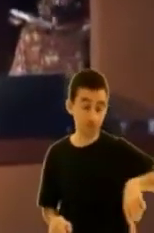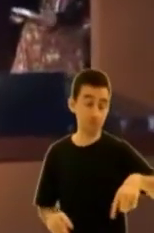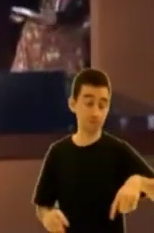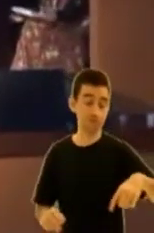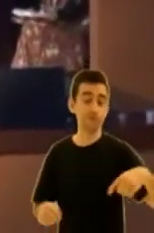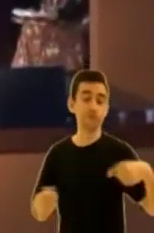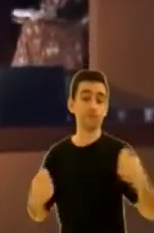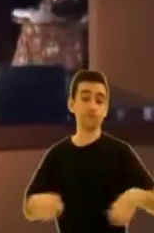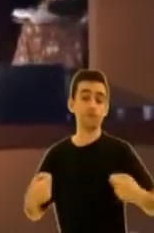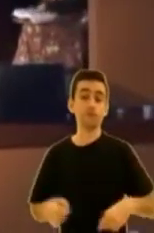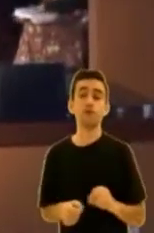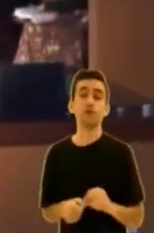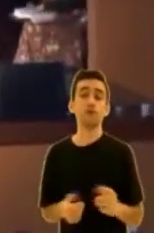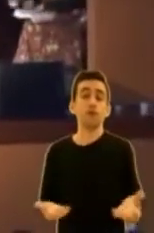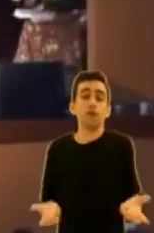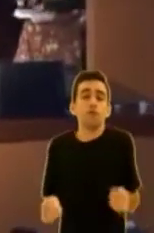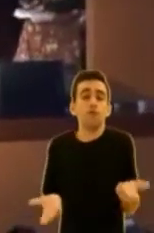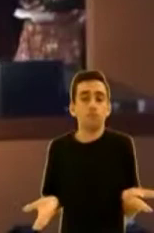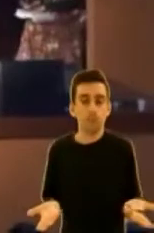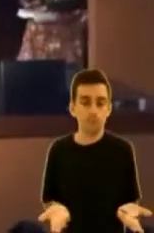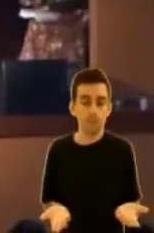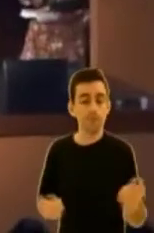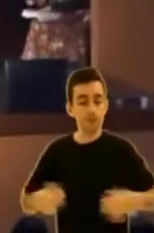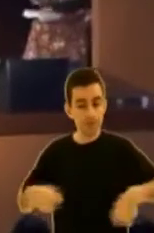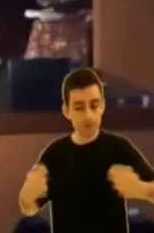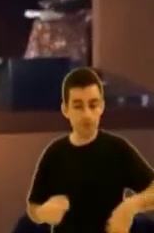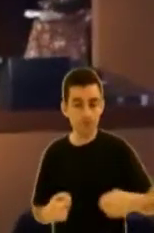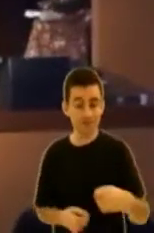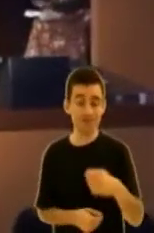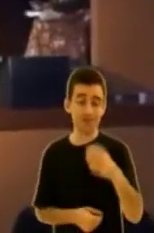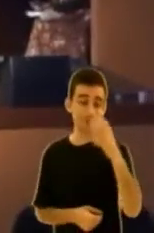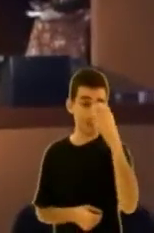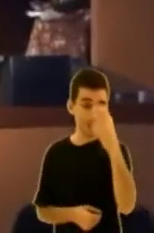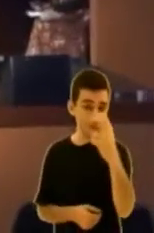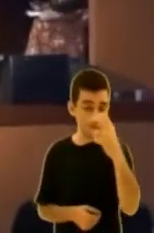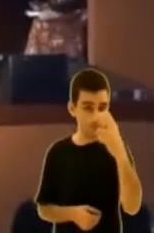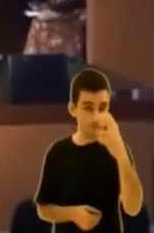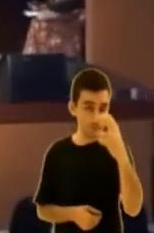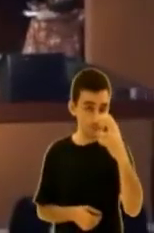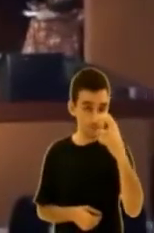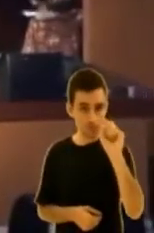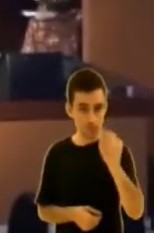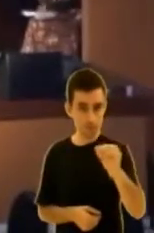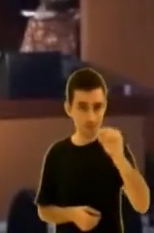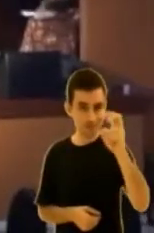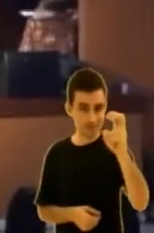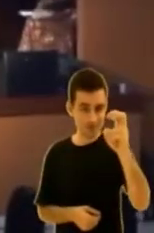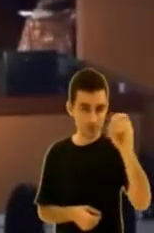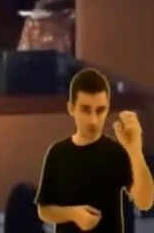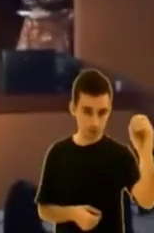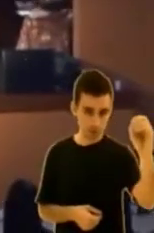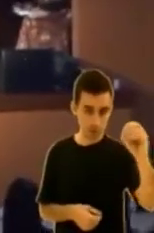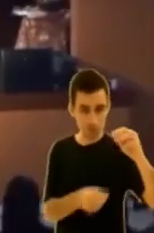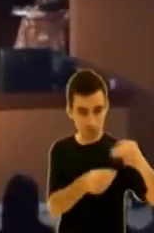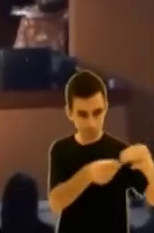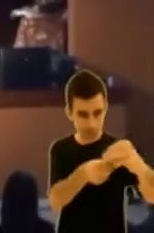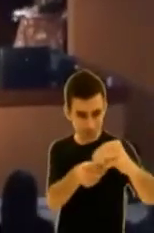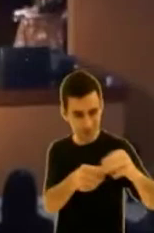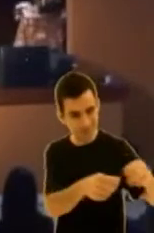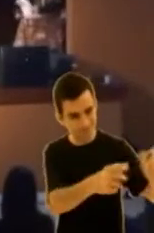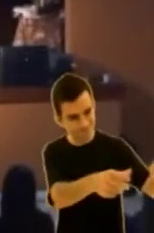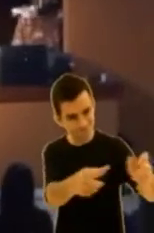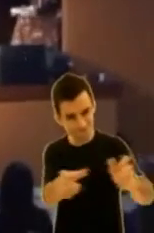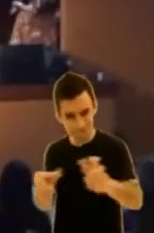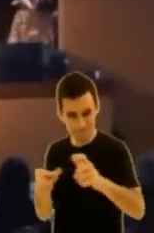tivermos clareza que para atingir os 5.500 municípios, nós precisamos fazer uso absoluto